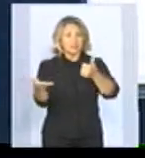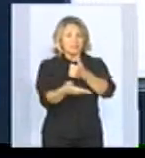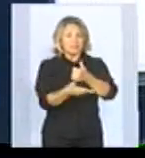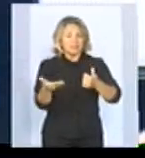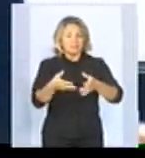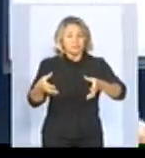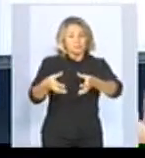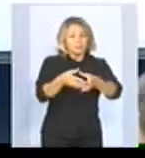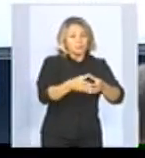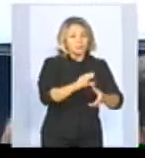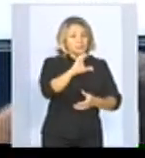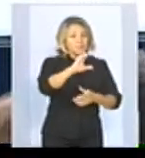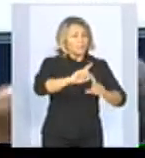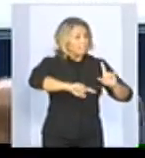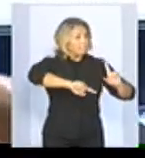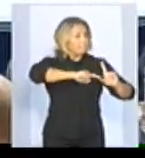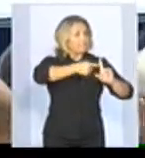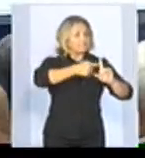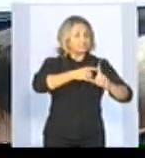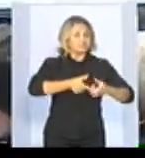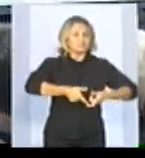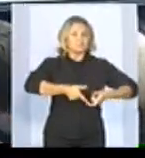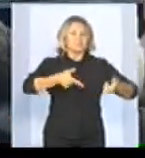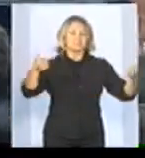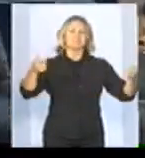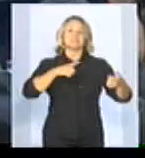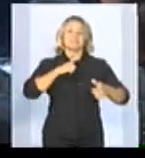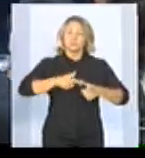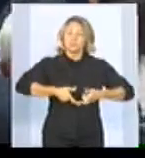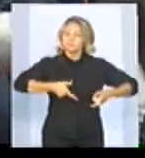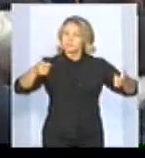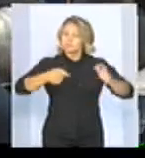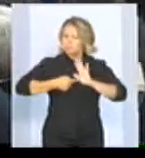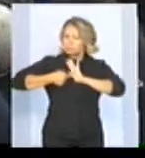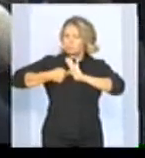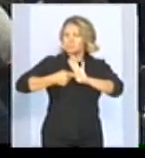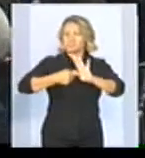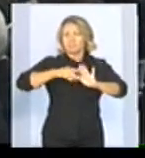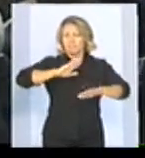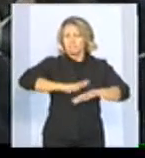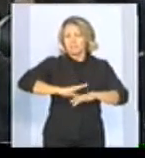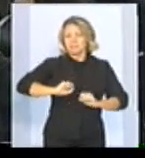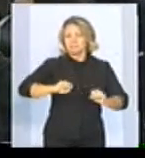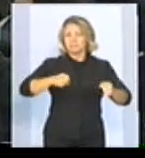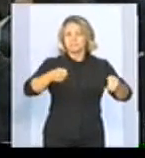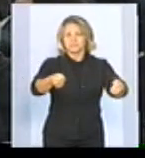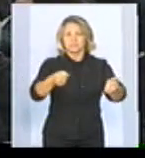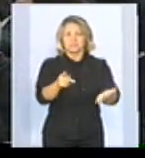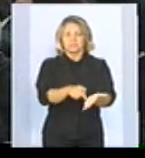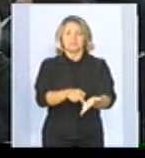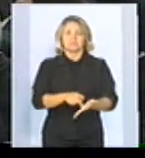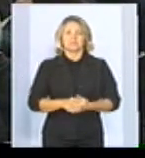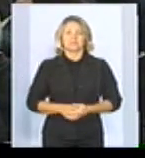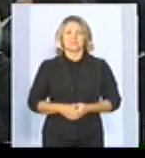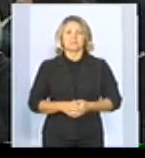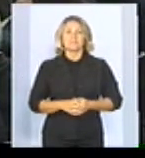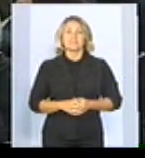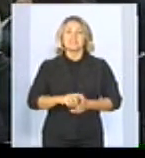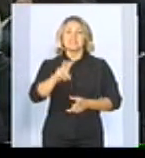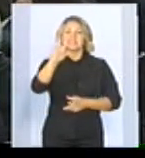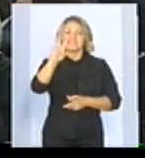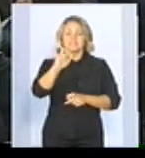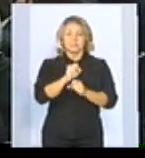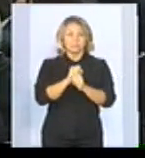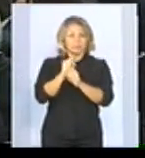é a que mais cresce é onde o crescimento é mais expressivo é mais vigoroso né em 5